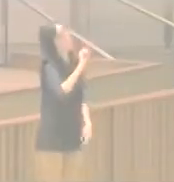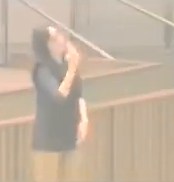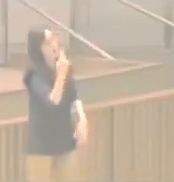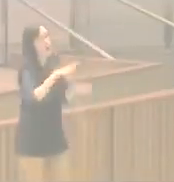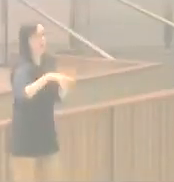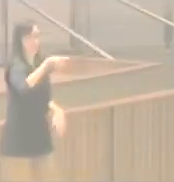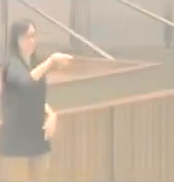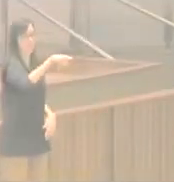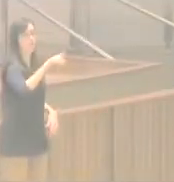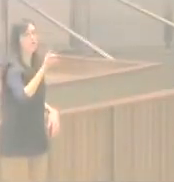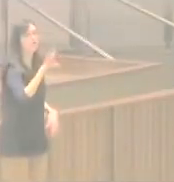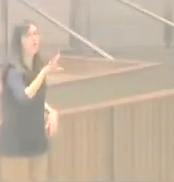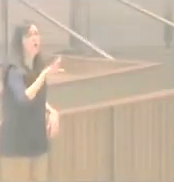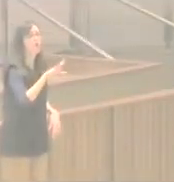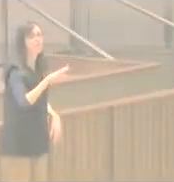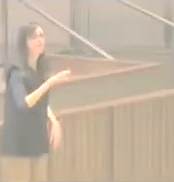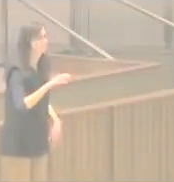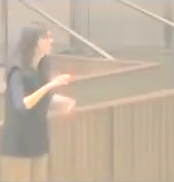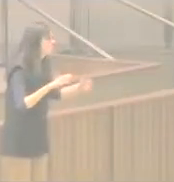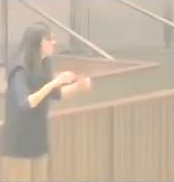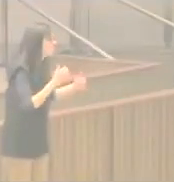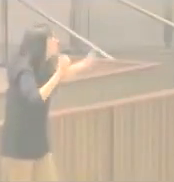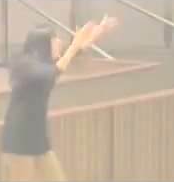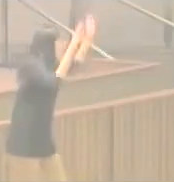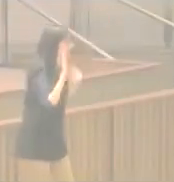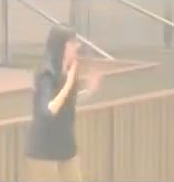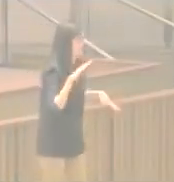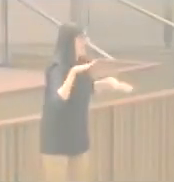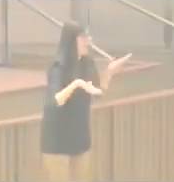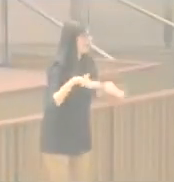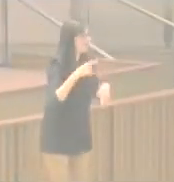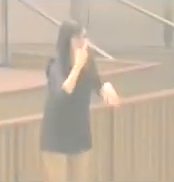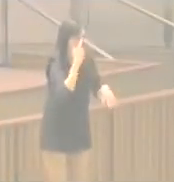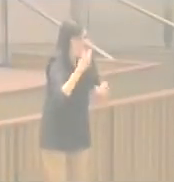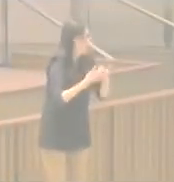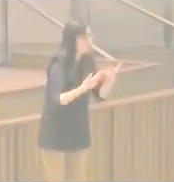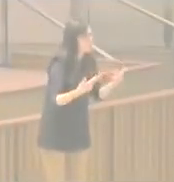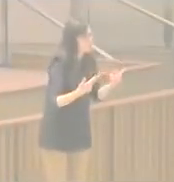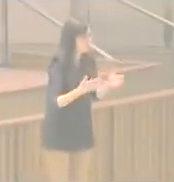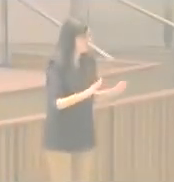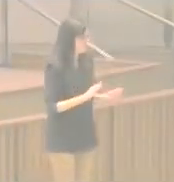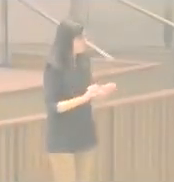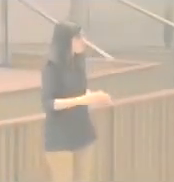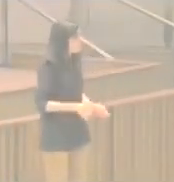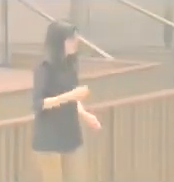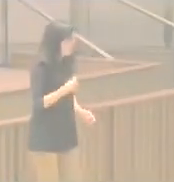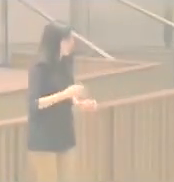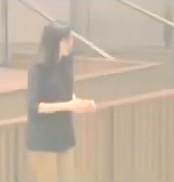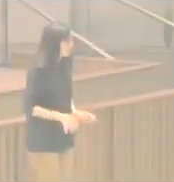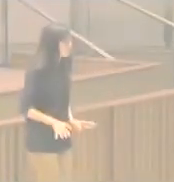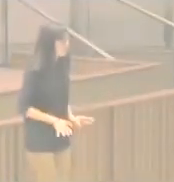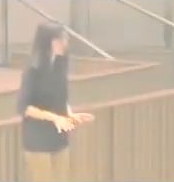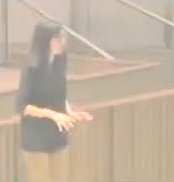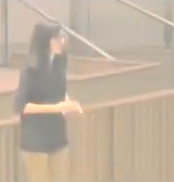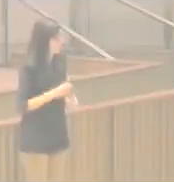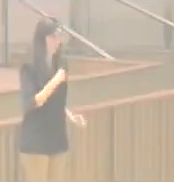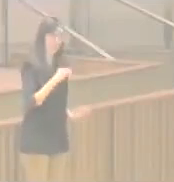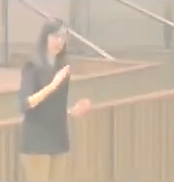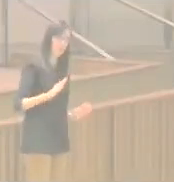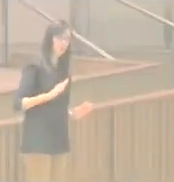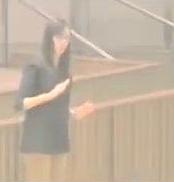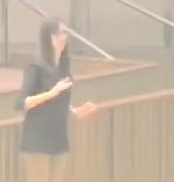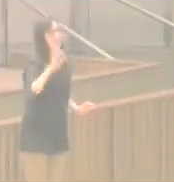na periferia só, das coisas que parecem até inocentes. Só tem um jeito de